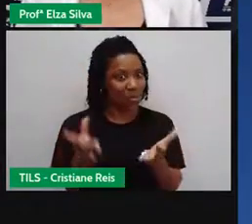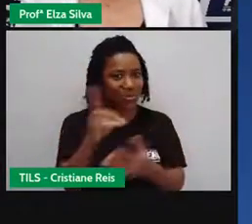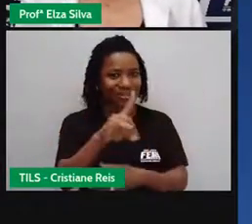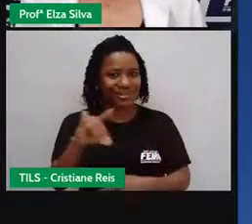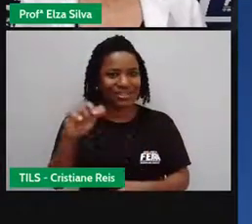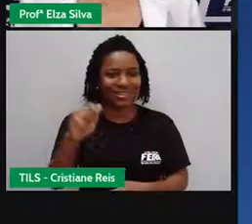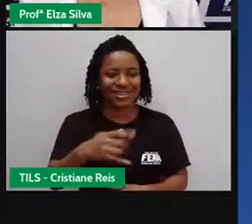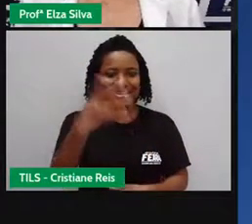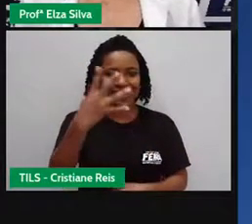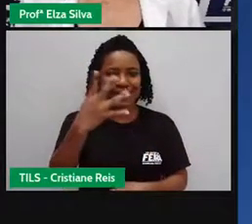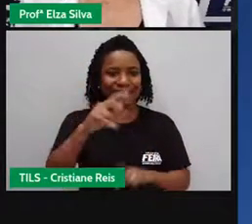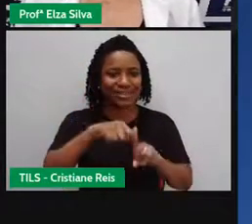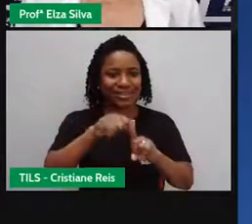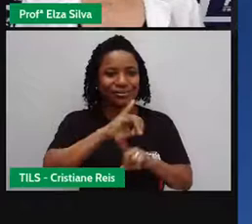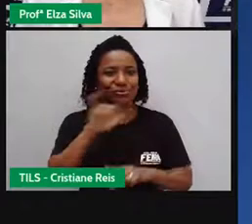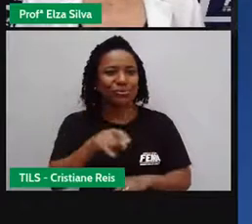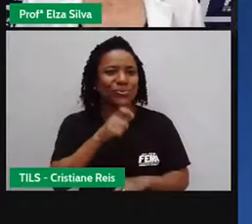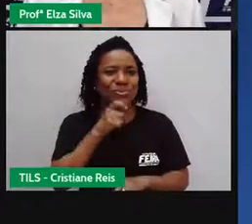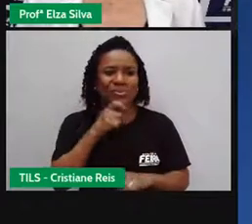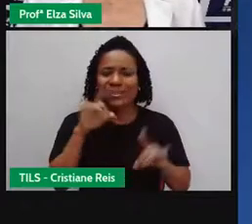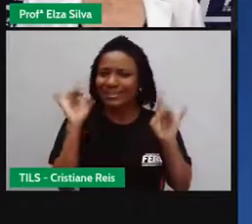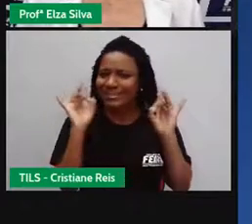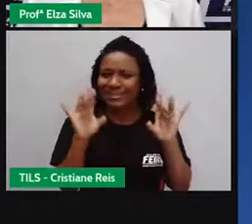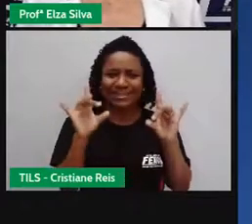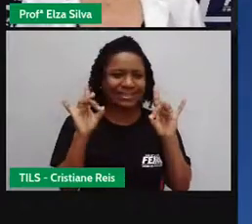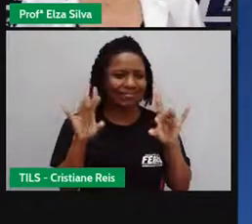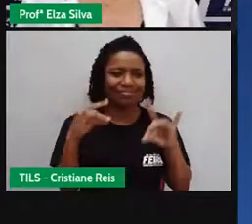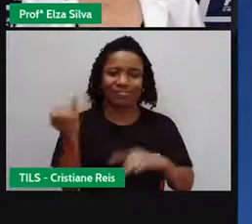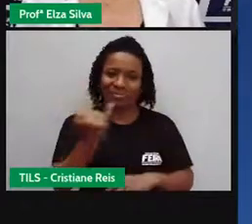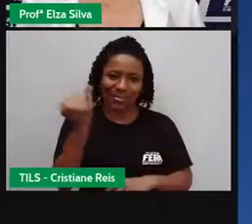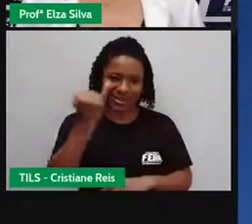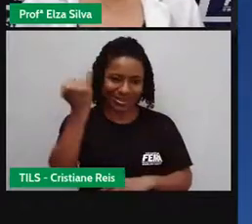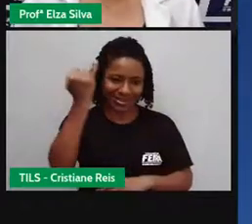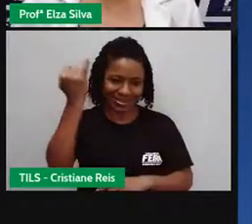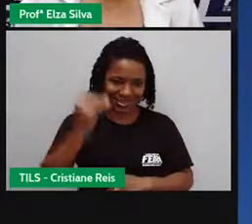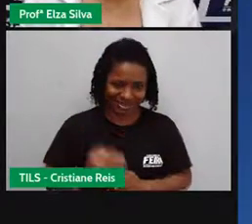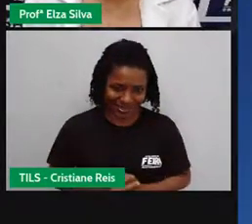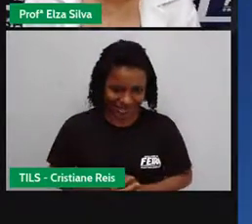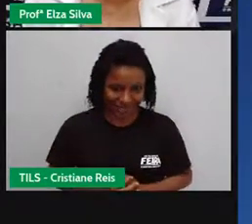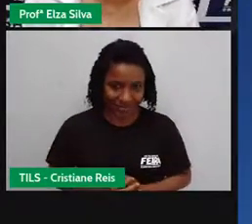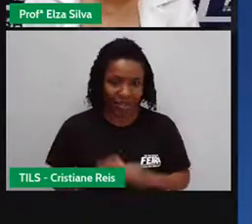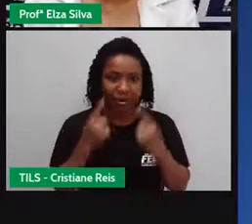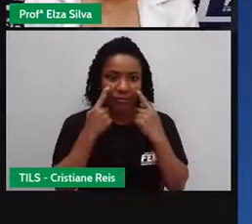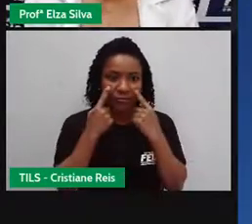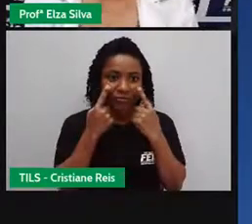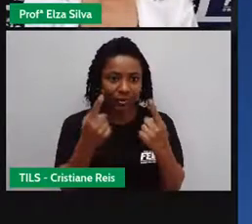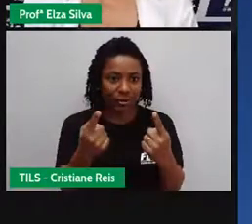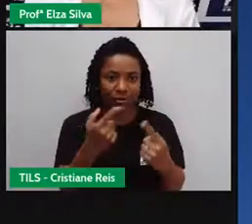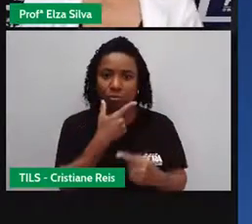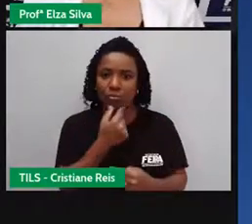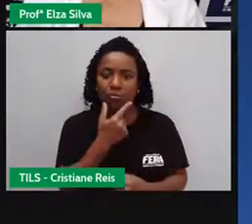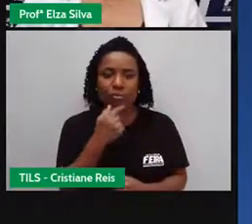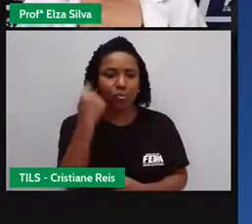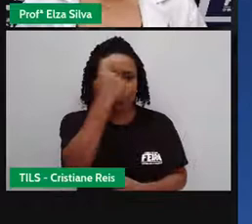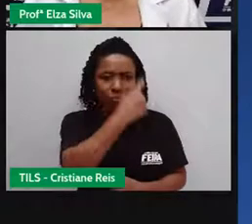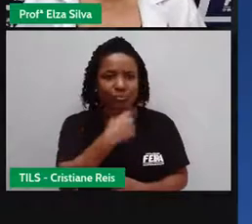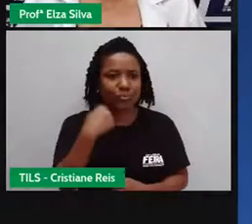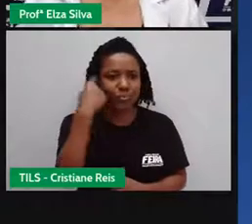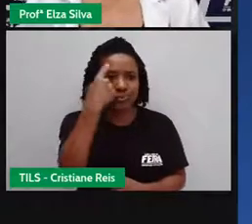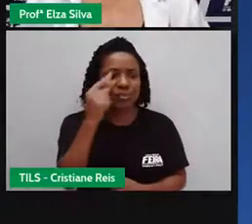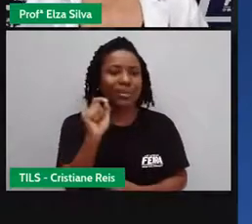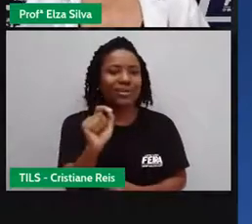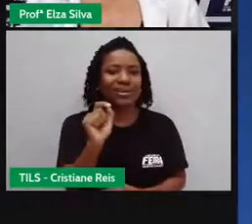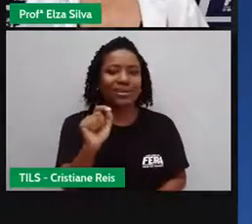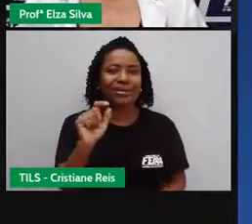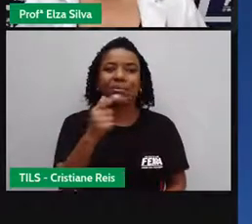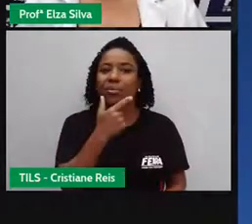Na tela, vocês estão visualizando a imagem de Thomas Jefferson. Who is he? Quem